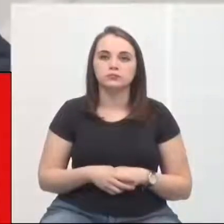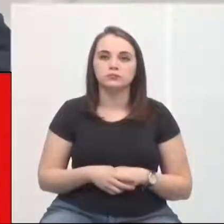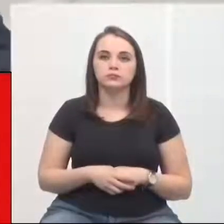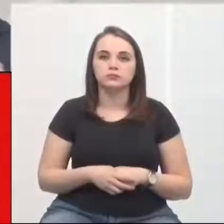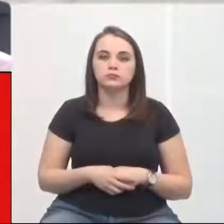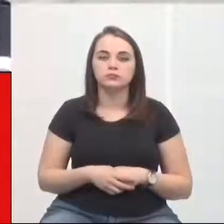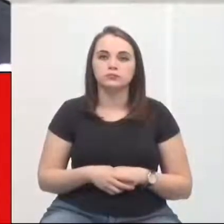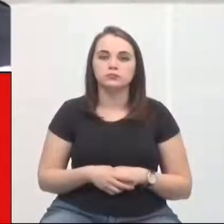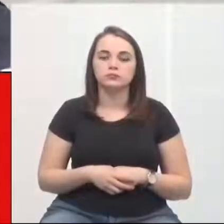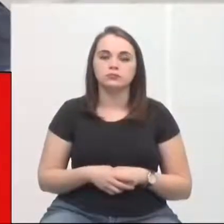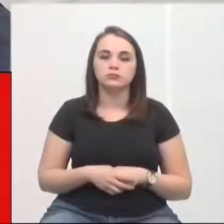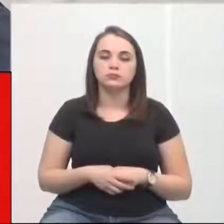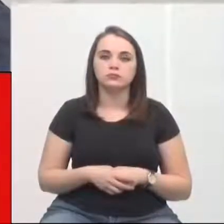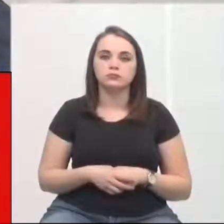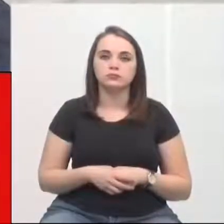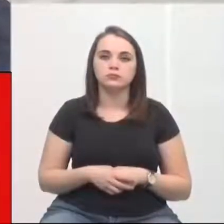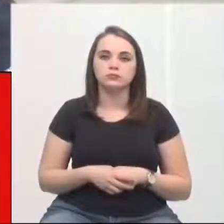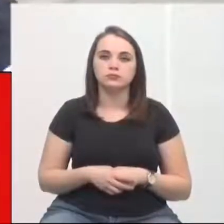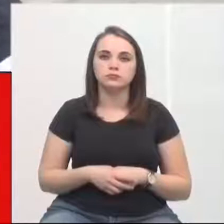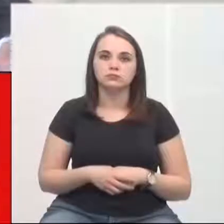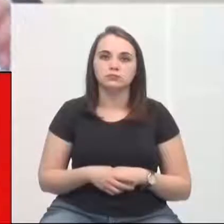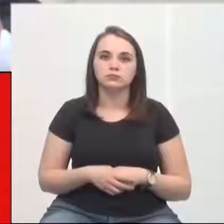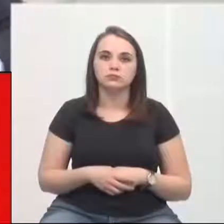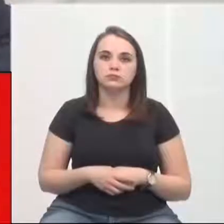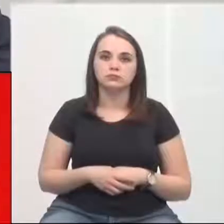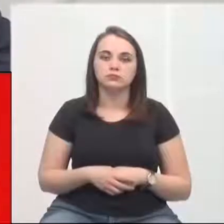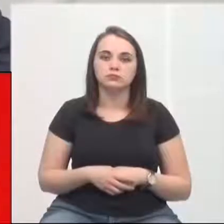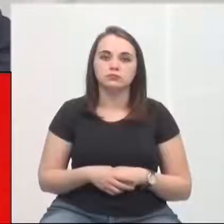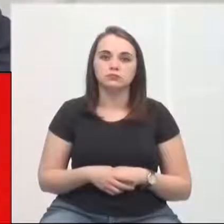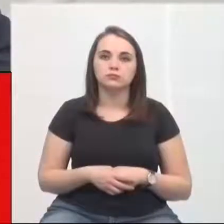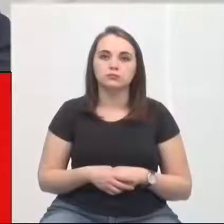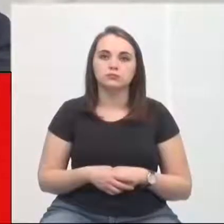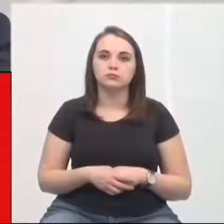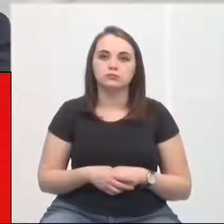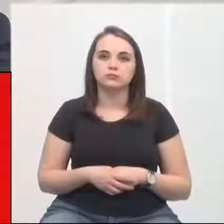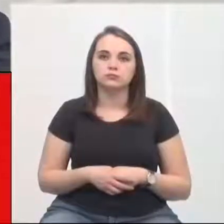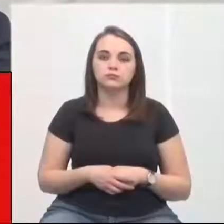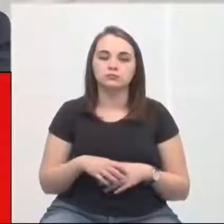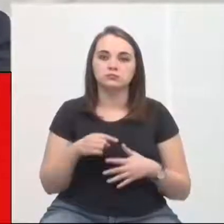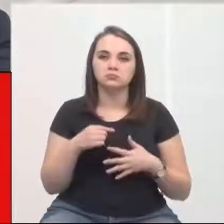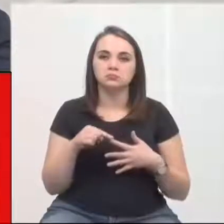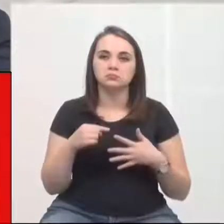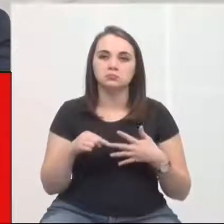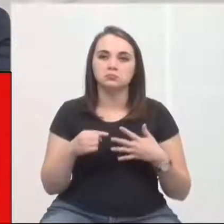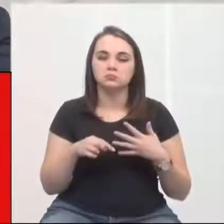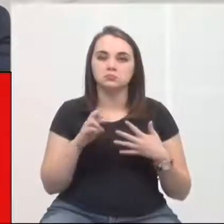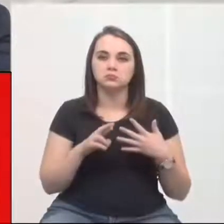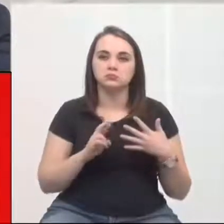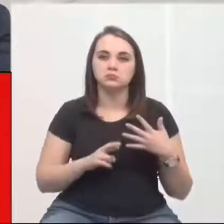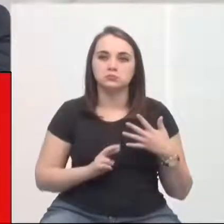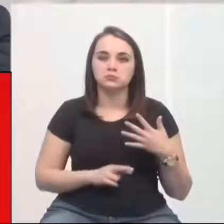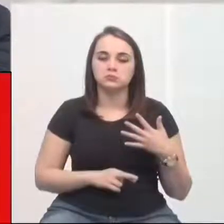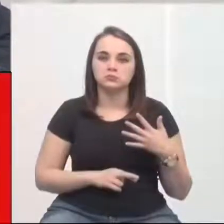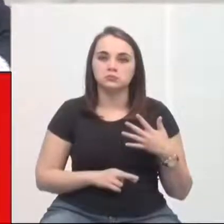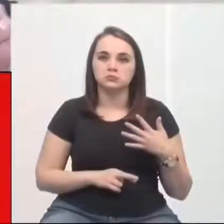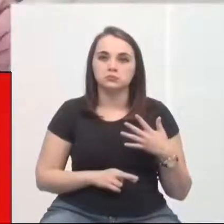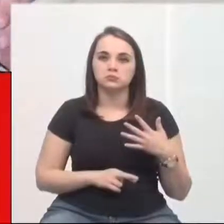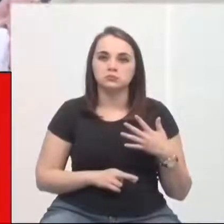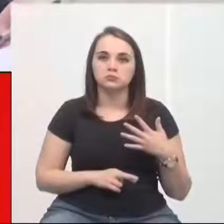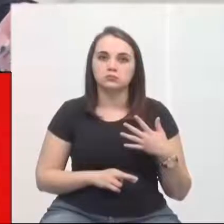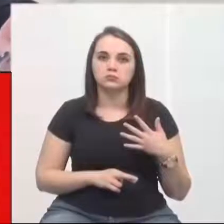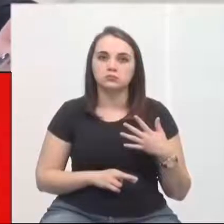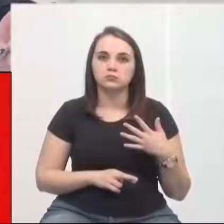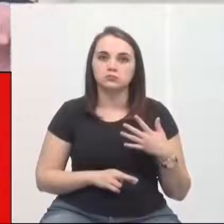obras. Acho que eu falei o Salésio, né? Deixa eu ver aqui, o Márcio, o Jair. Não respondi a